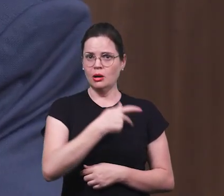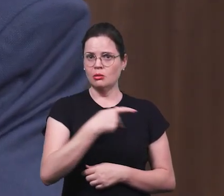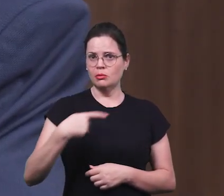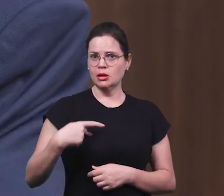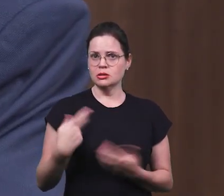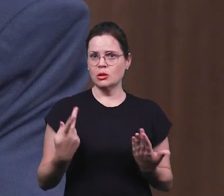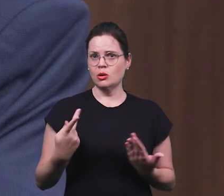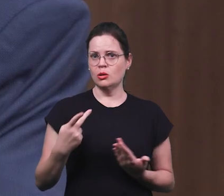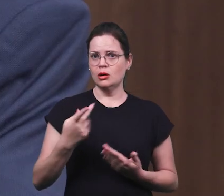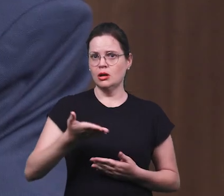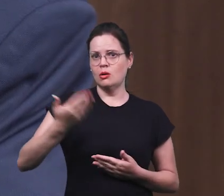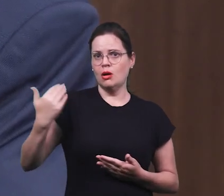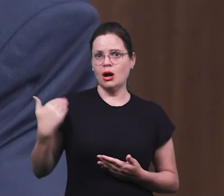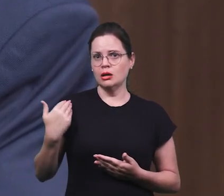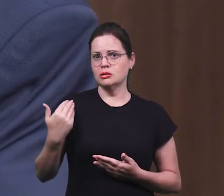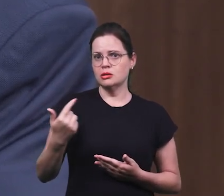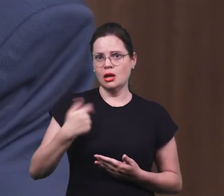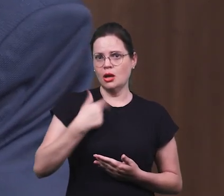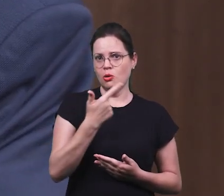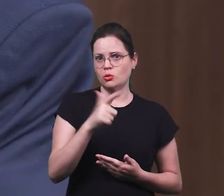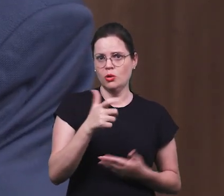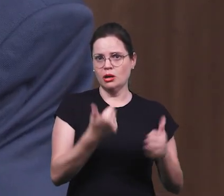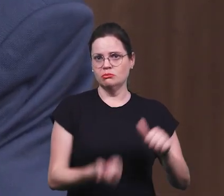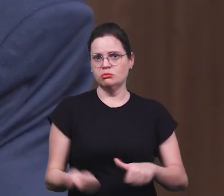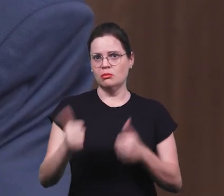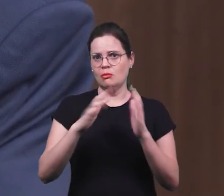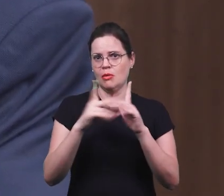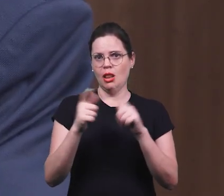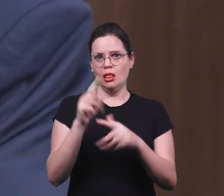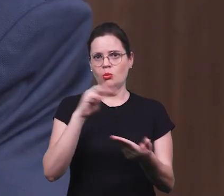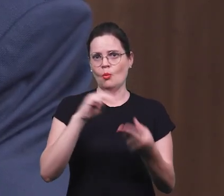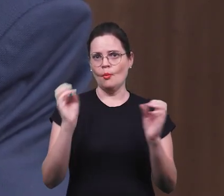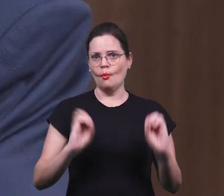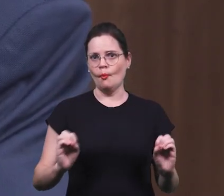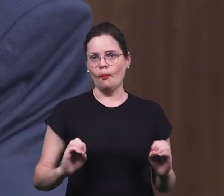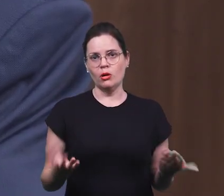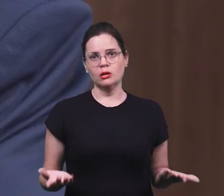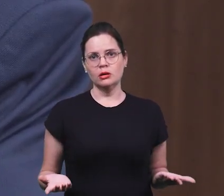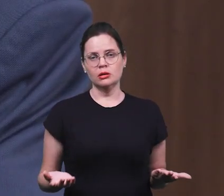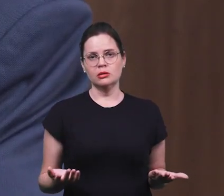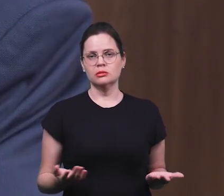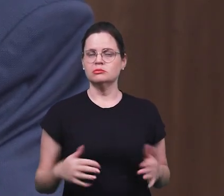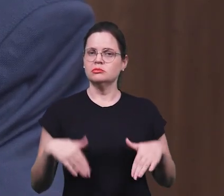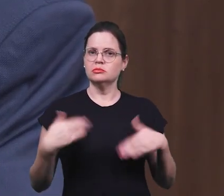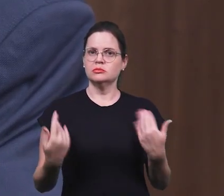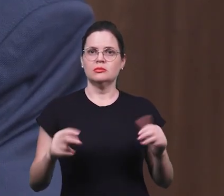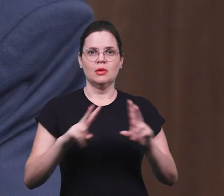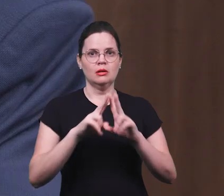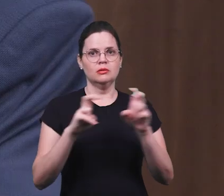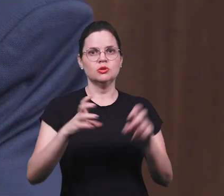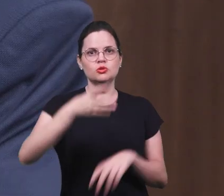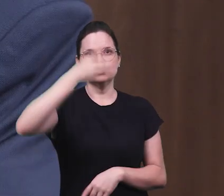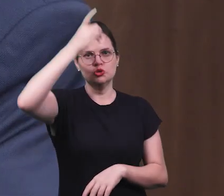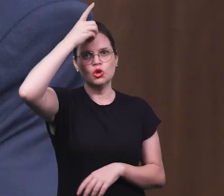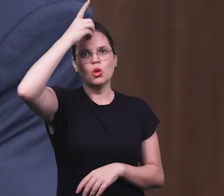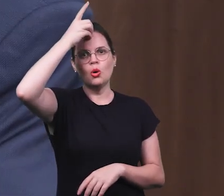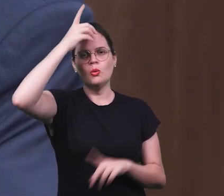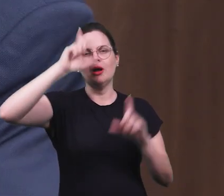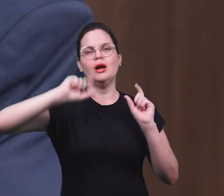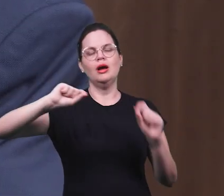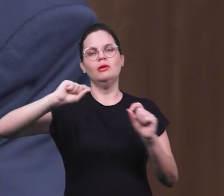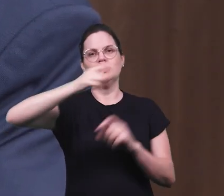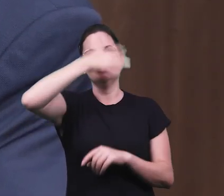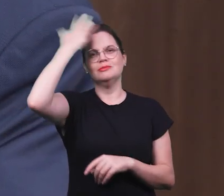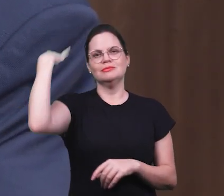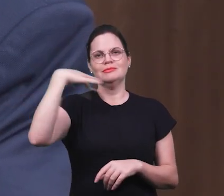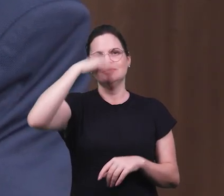batizado na igreja Maranata, né? Então, a questão é a seguinte, às vezes, a questão de dons espirituais também é uma coisa que é a liberdade do Espírito Santo, operar